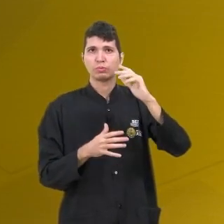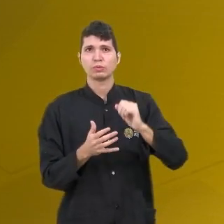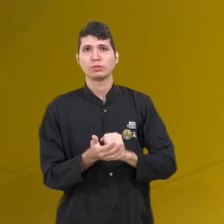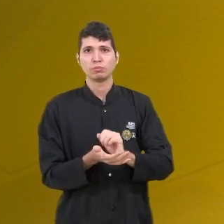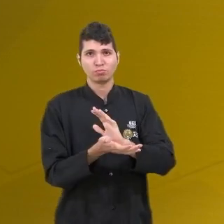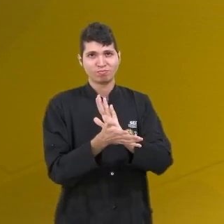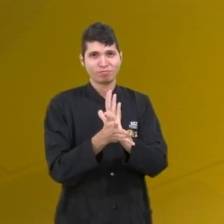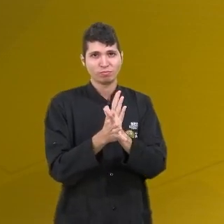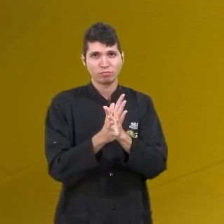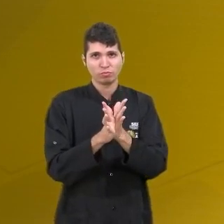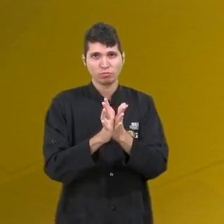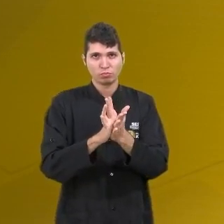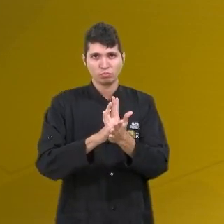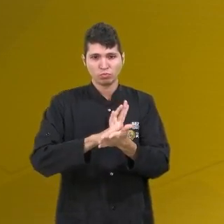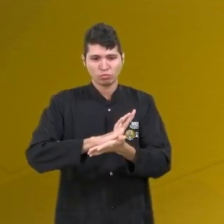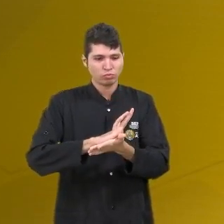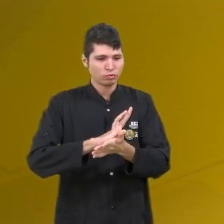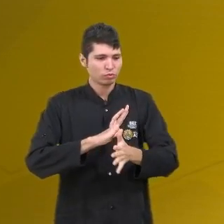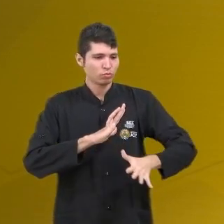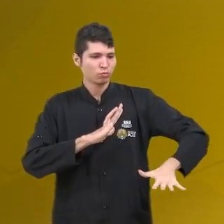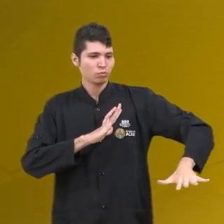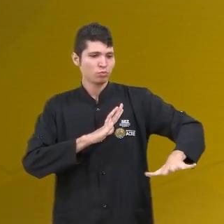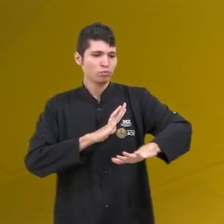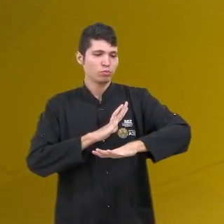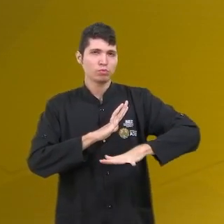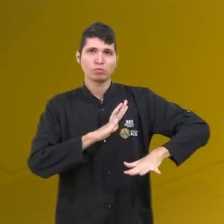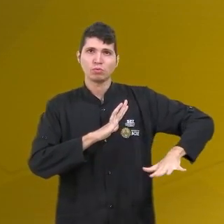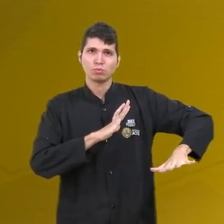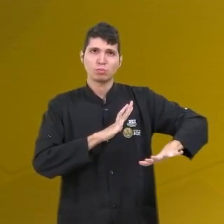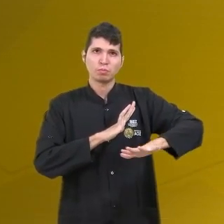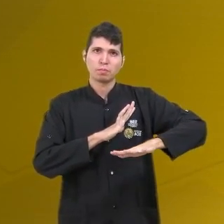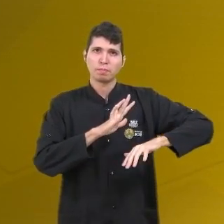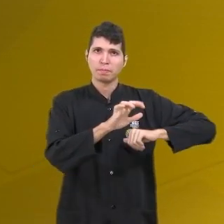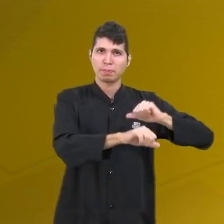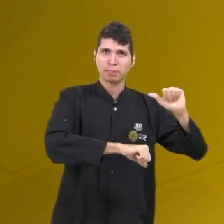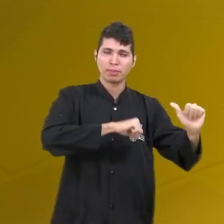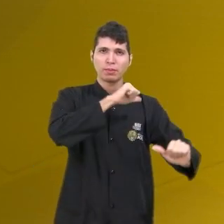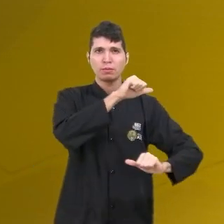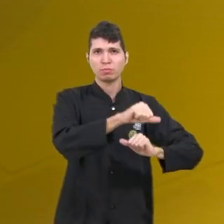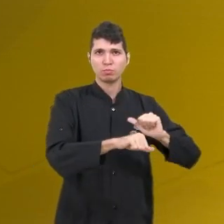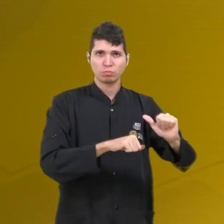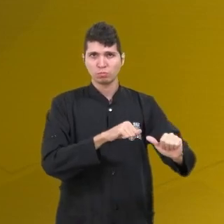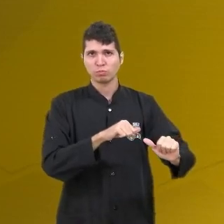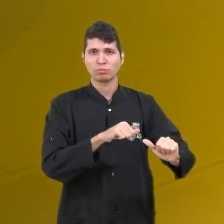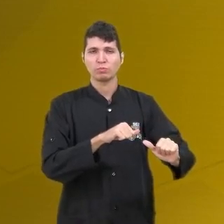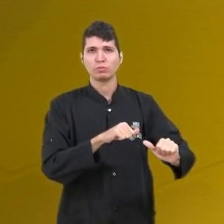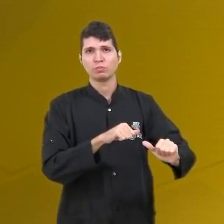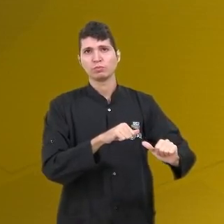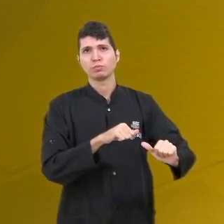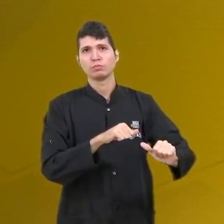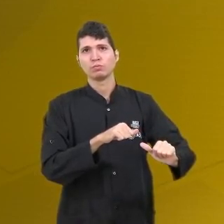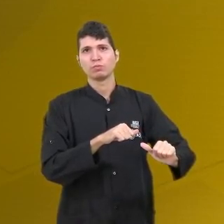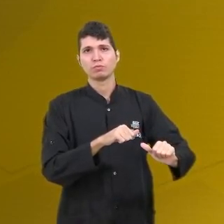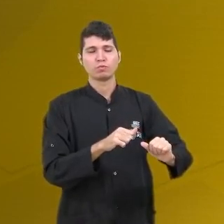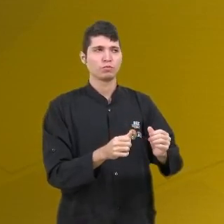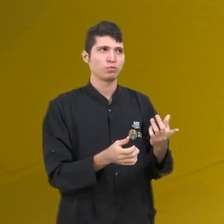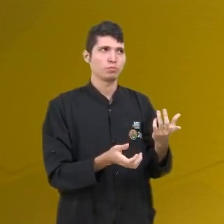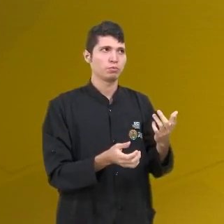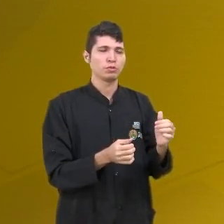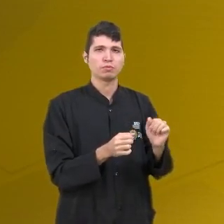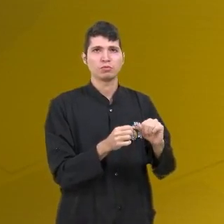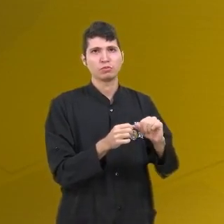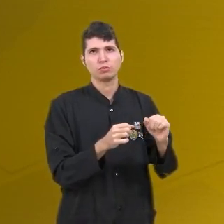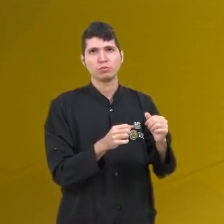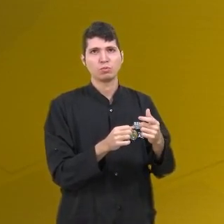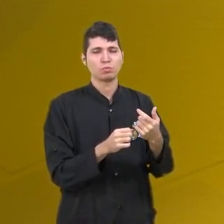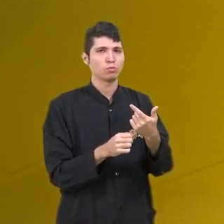devasta um pouquinho o que era um ambiente natural para poder transformar esse ambiente em ambiente de cultivo,